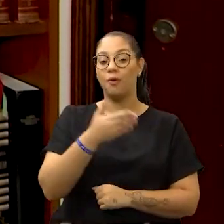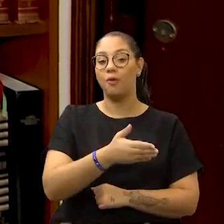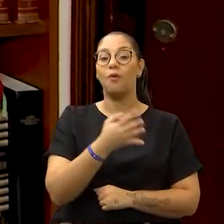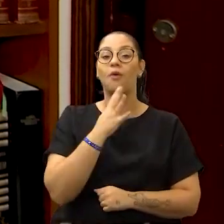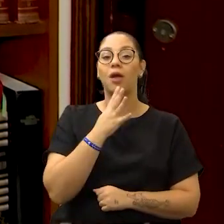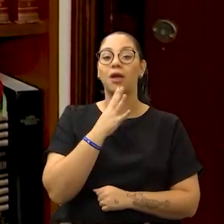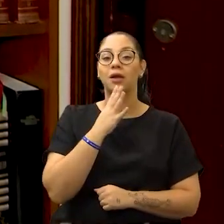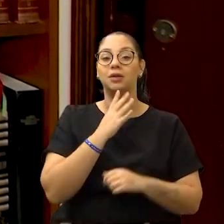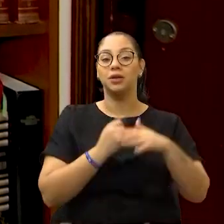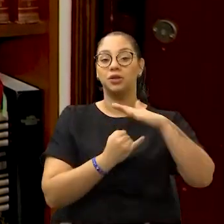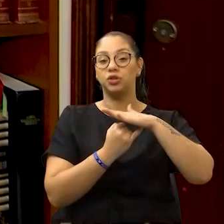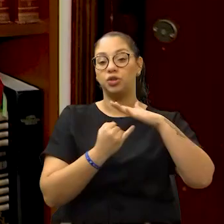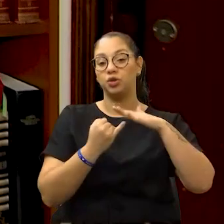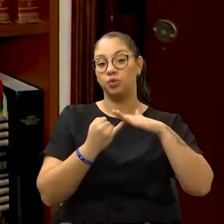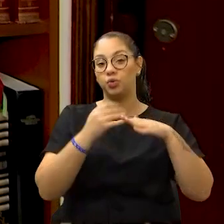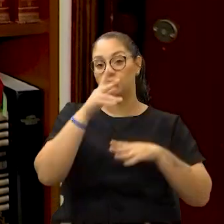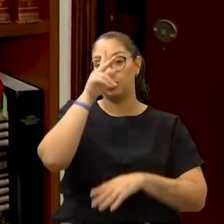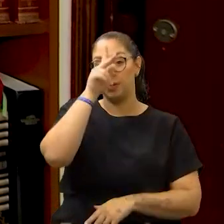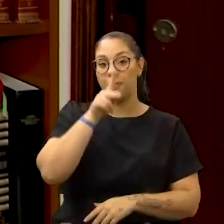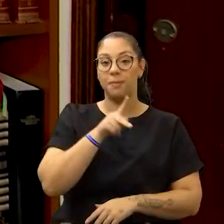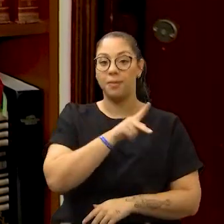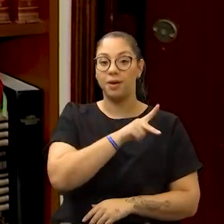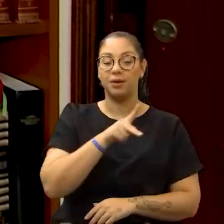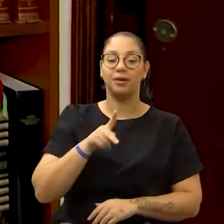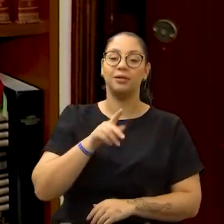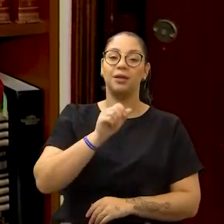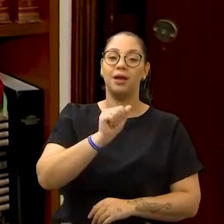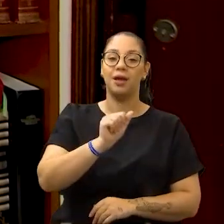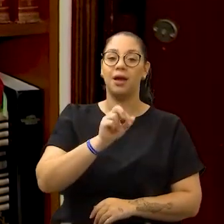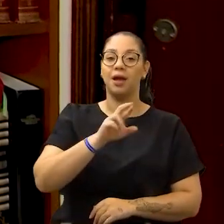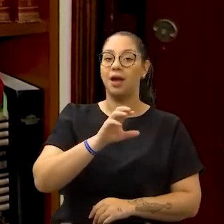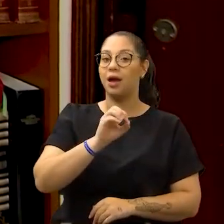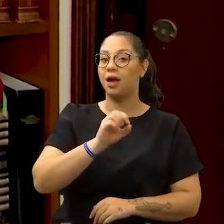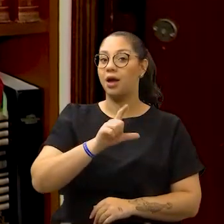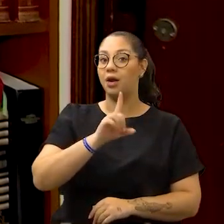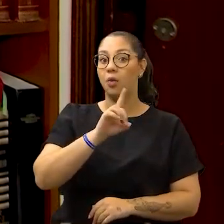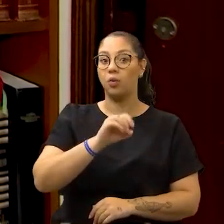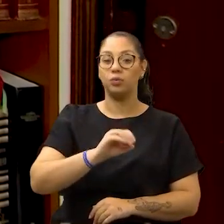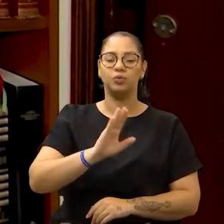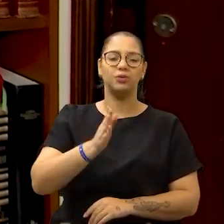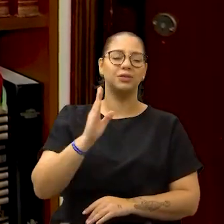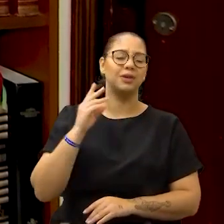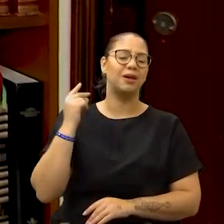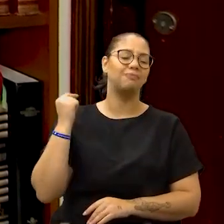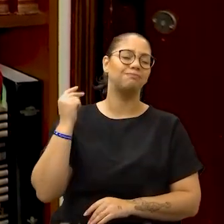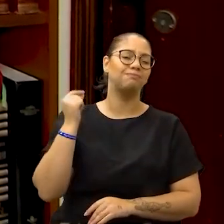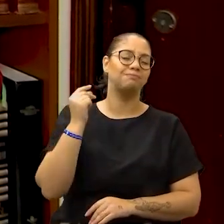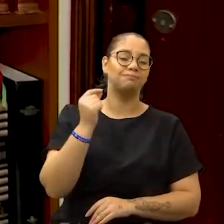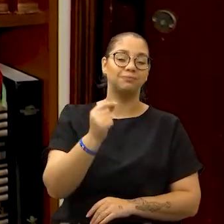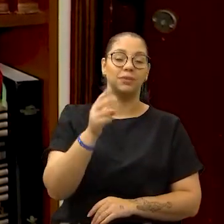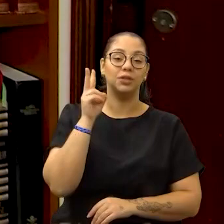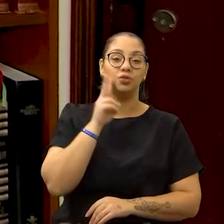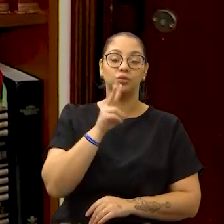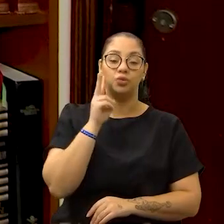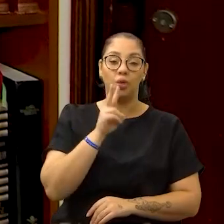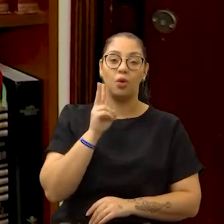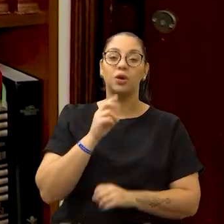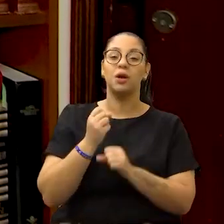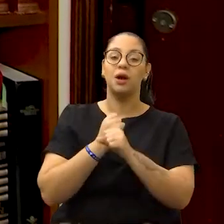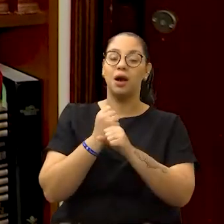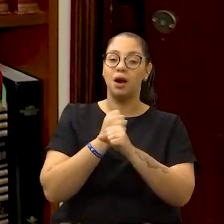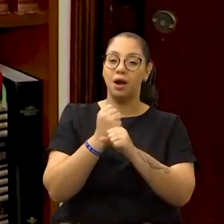o Instituto Padre Haroldo, que olha, já tem muitas décadas aí de história, muita